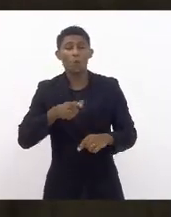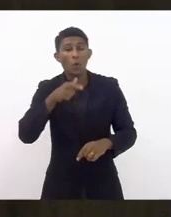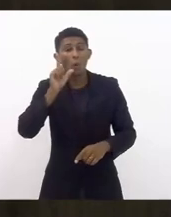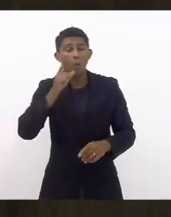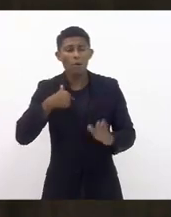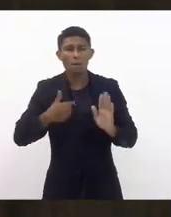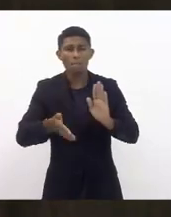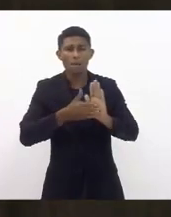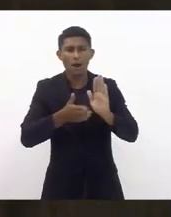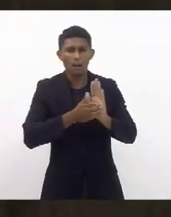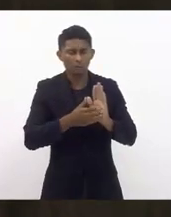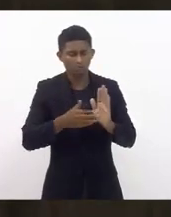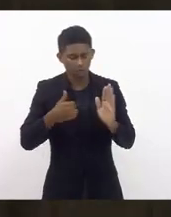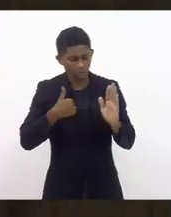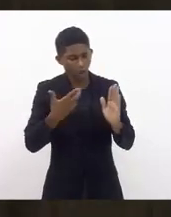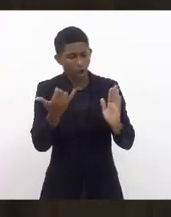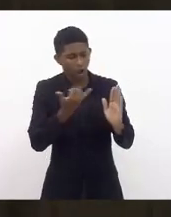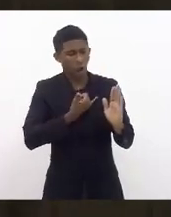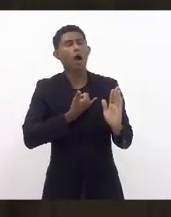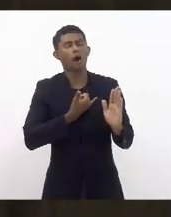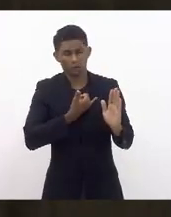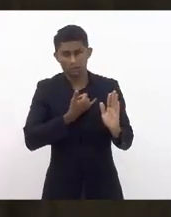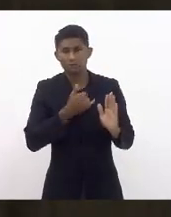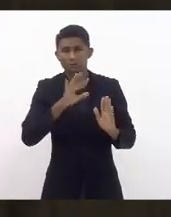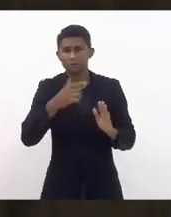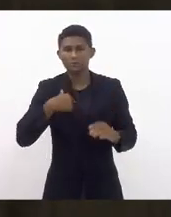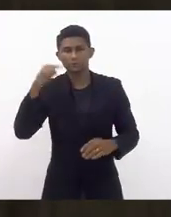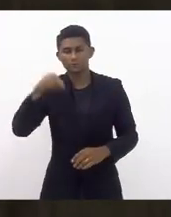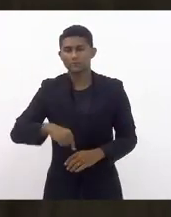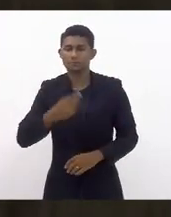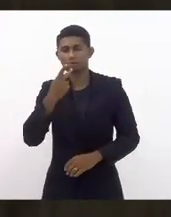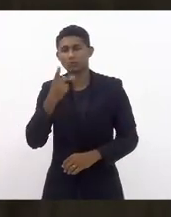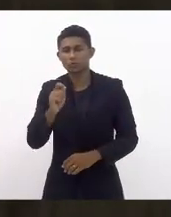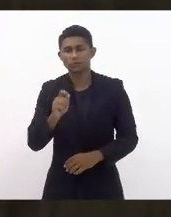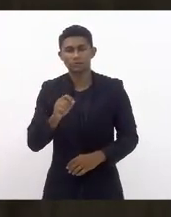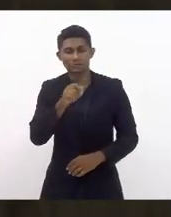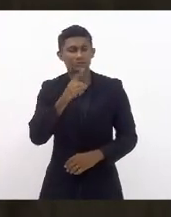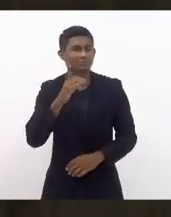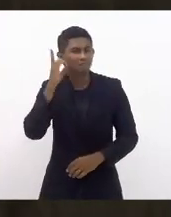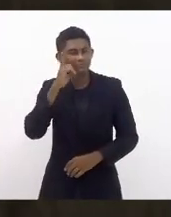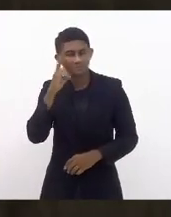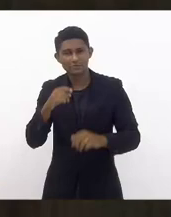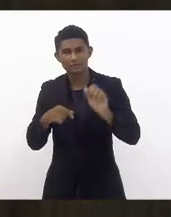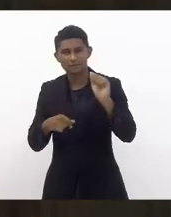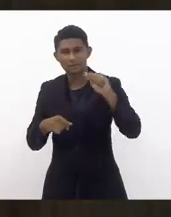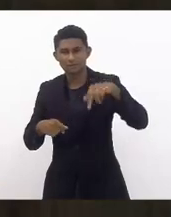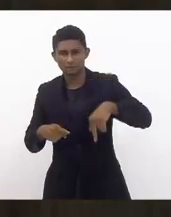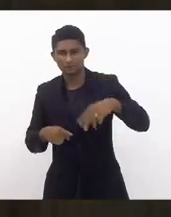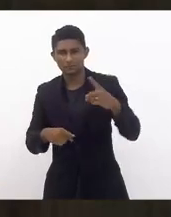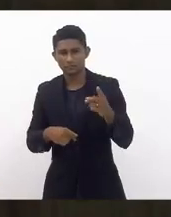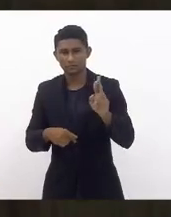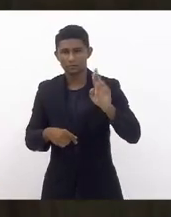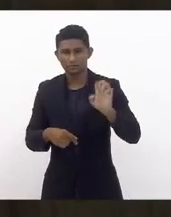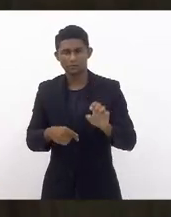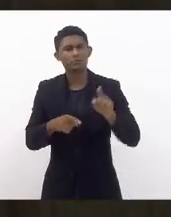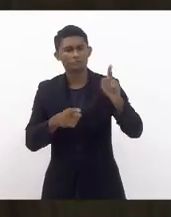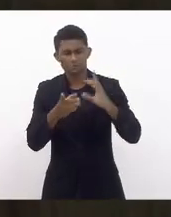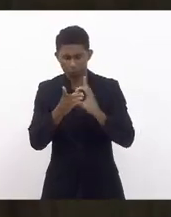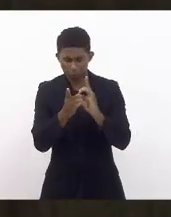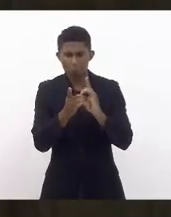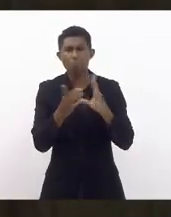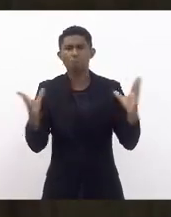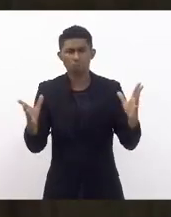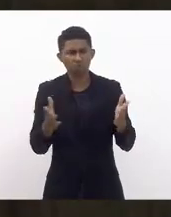Mas eu queria deixar registrado aqui, deputado André, pela sua posição do homem democrático que conduz essa casa, de